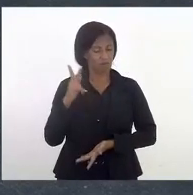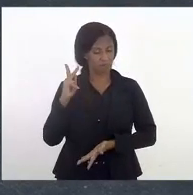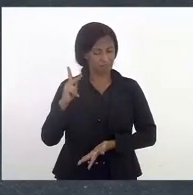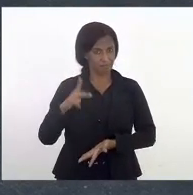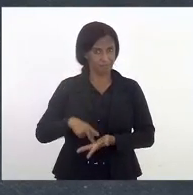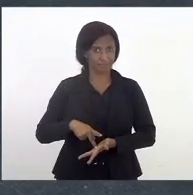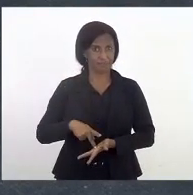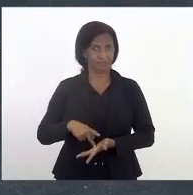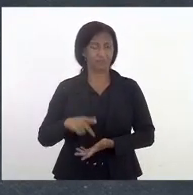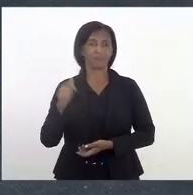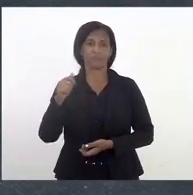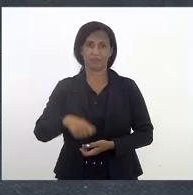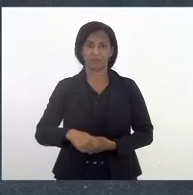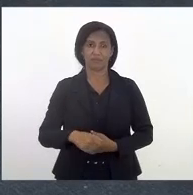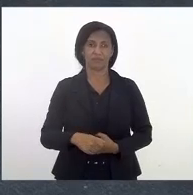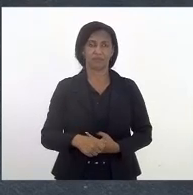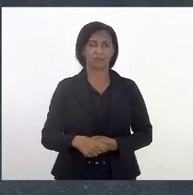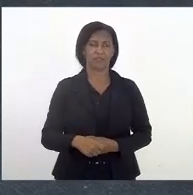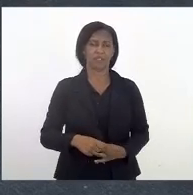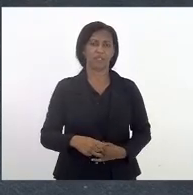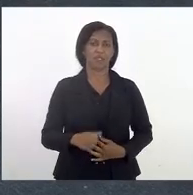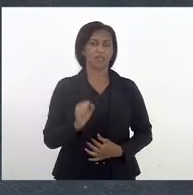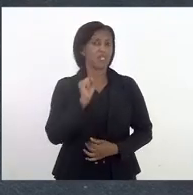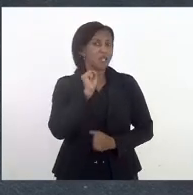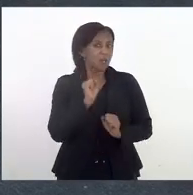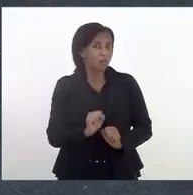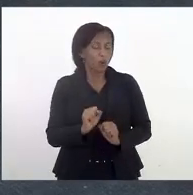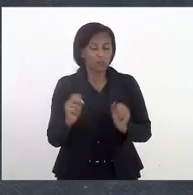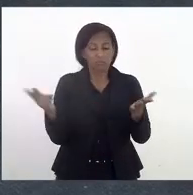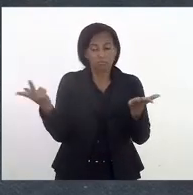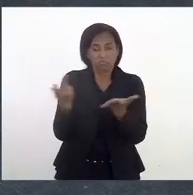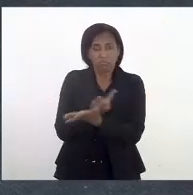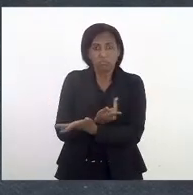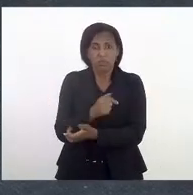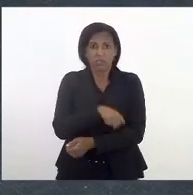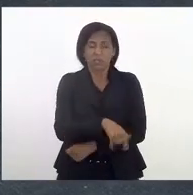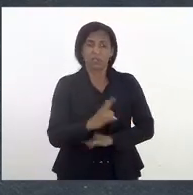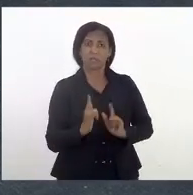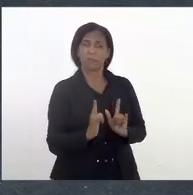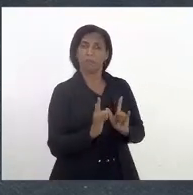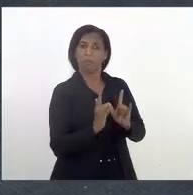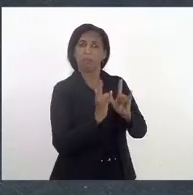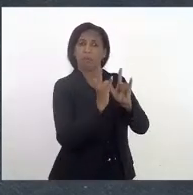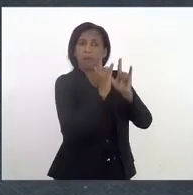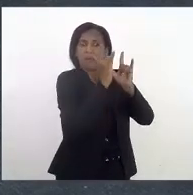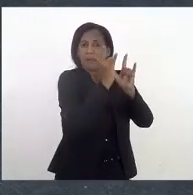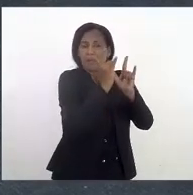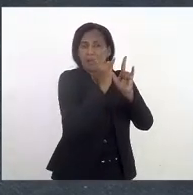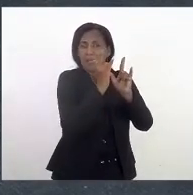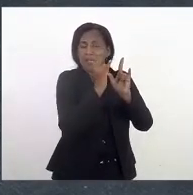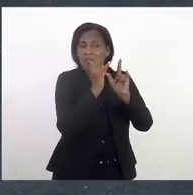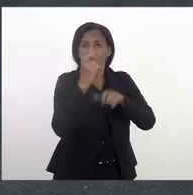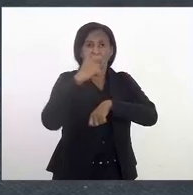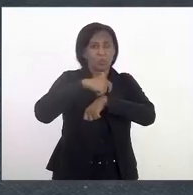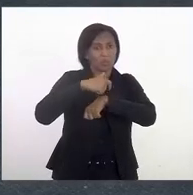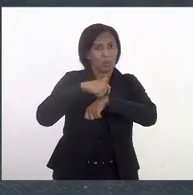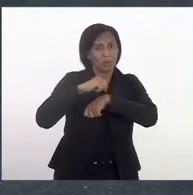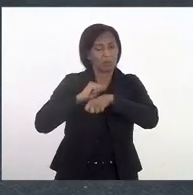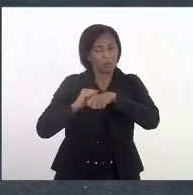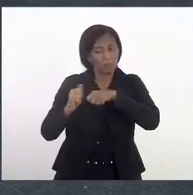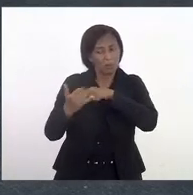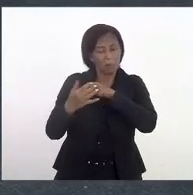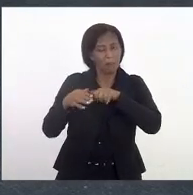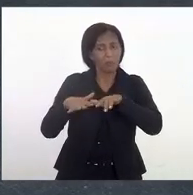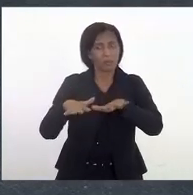presidente o que pode ser que este prédio o gaúcho da pandemia